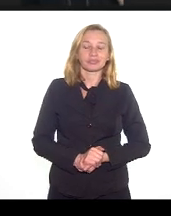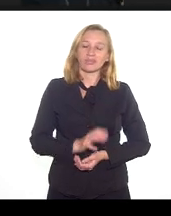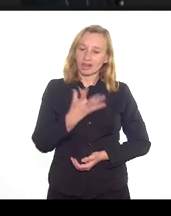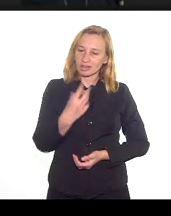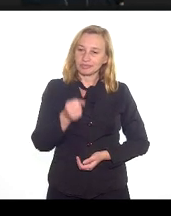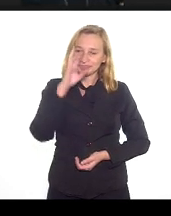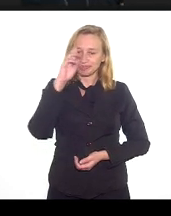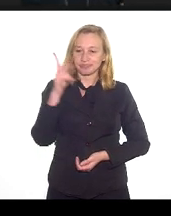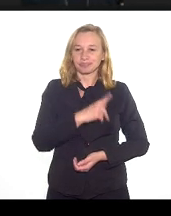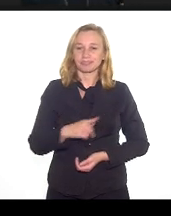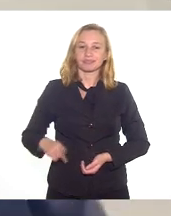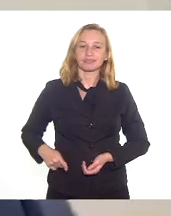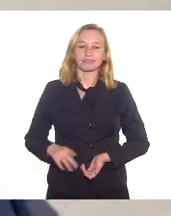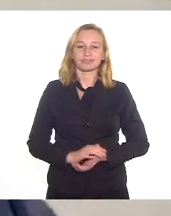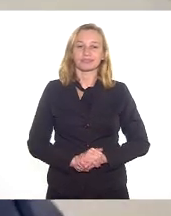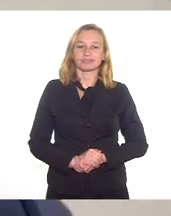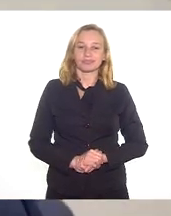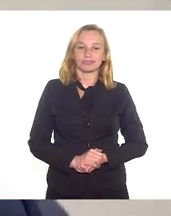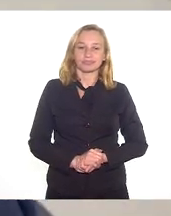Favorável, senhor presidente.